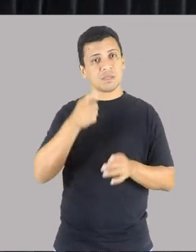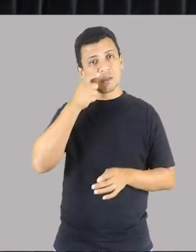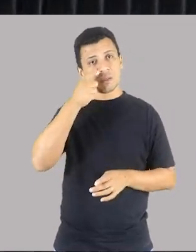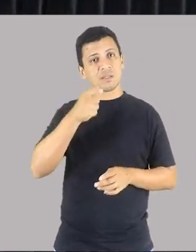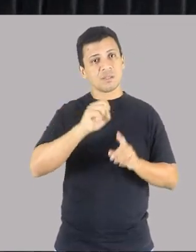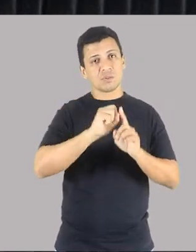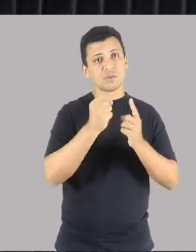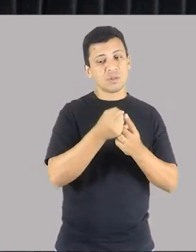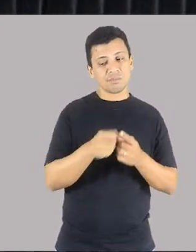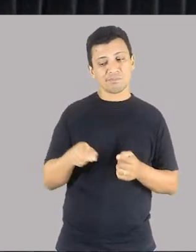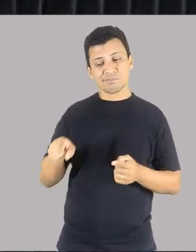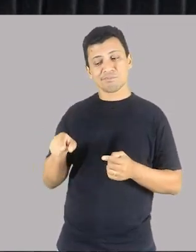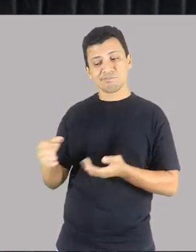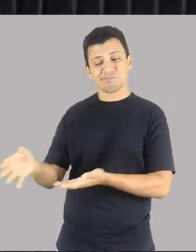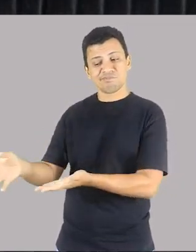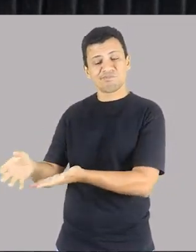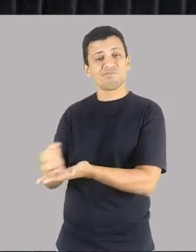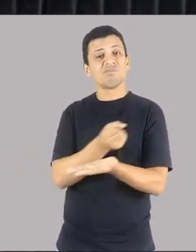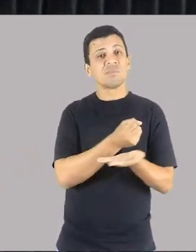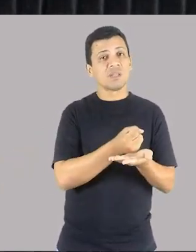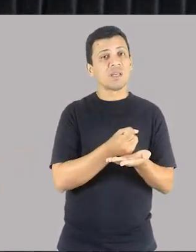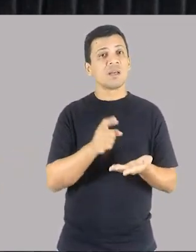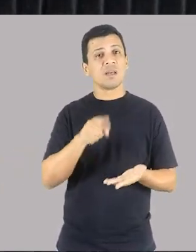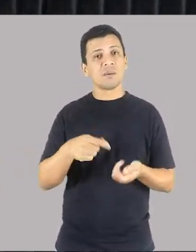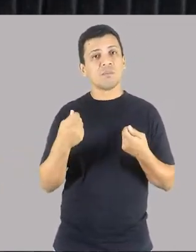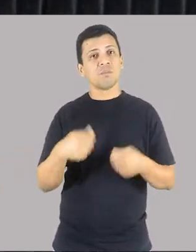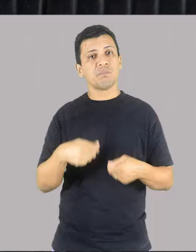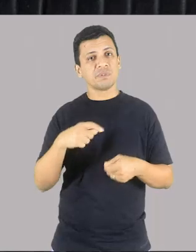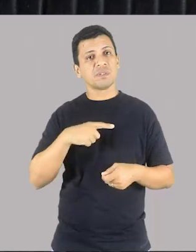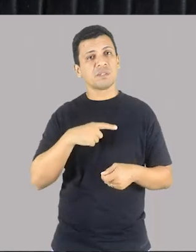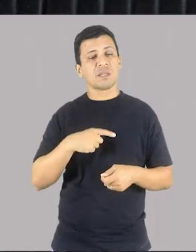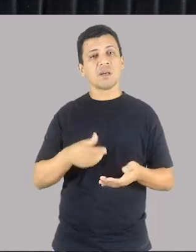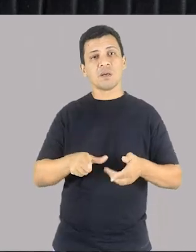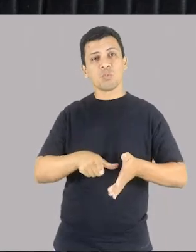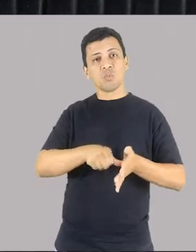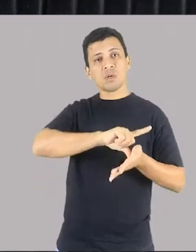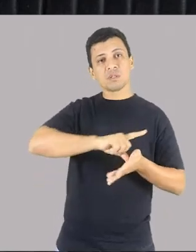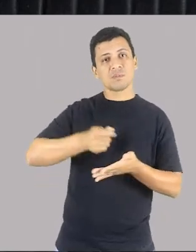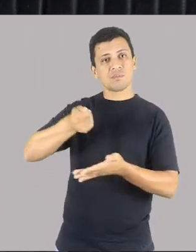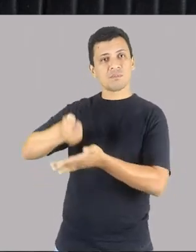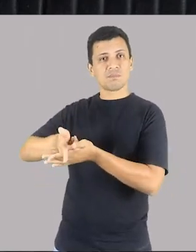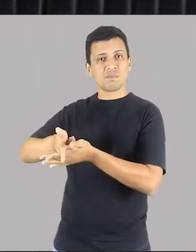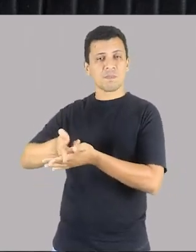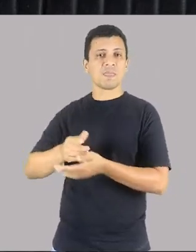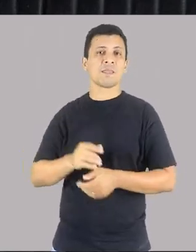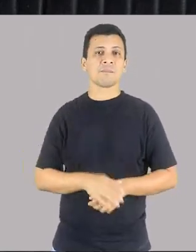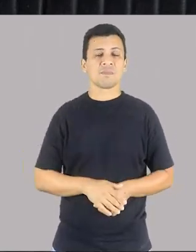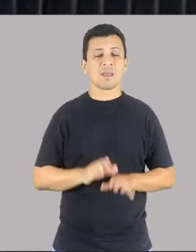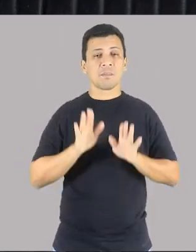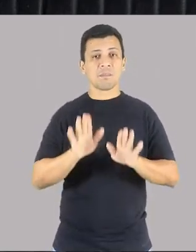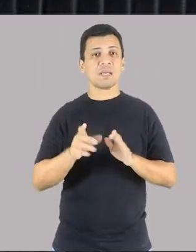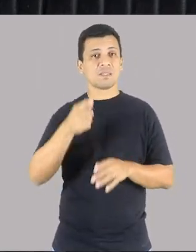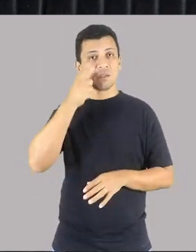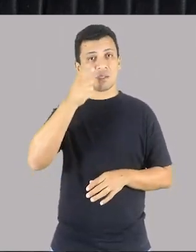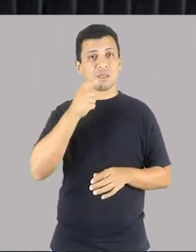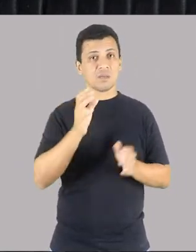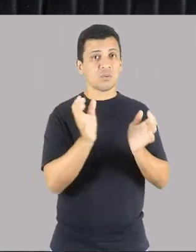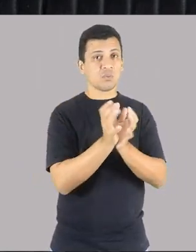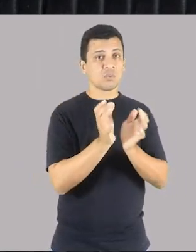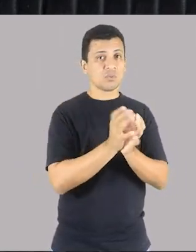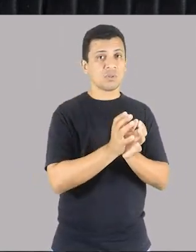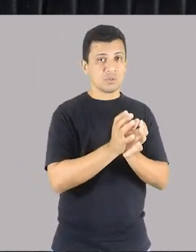sua propriedade, mas como é interessante é o interesse público, por motivos de, por exemplo, reforma agrária, ou mesmo